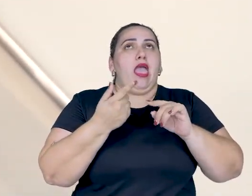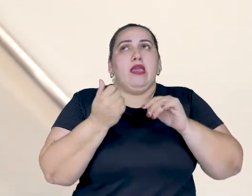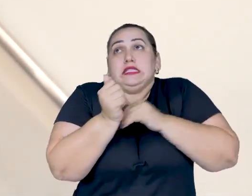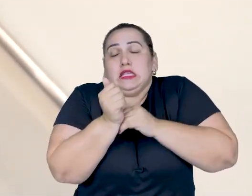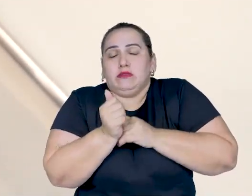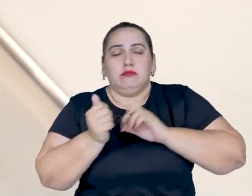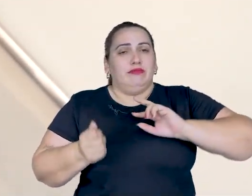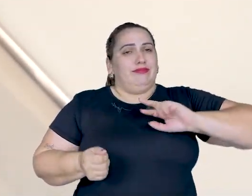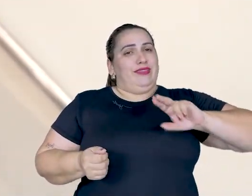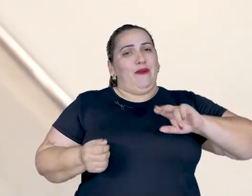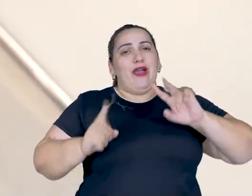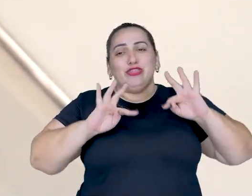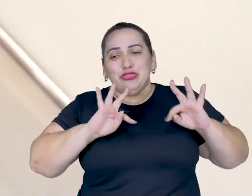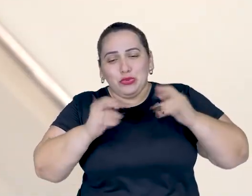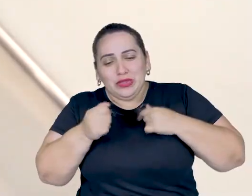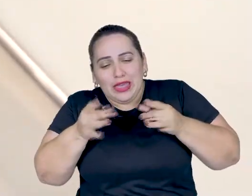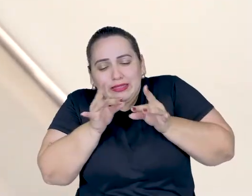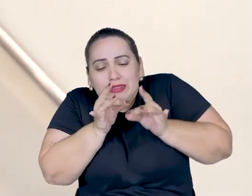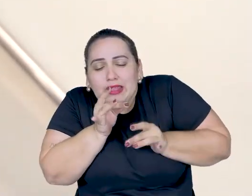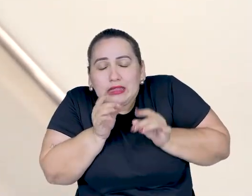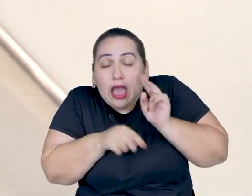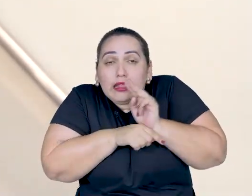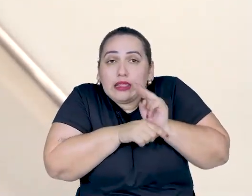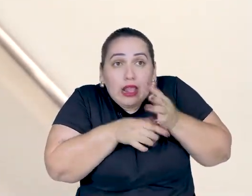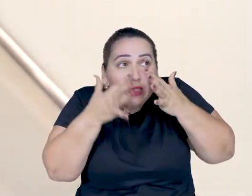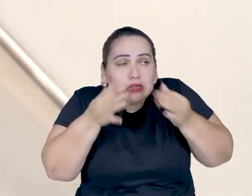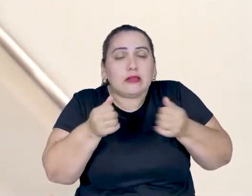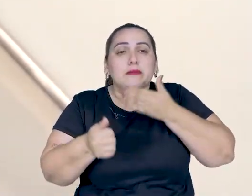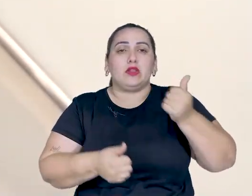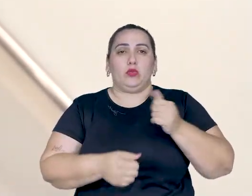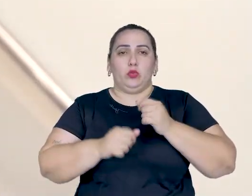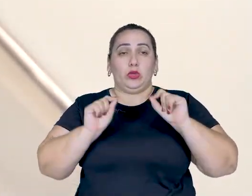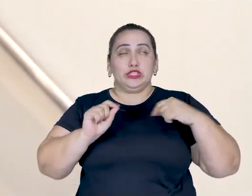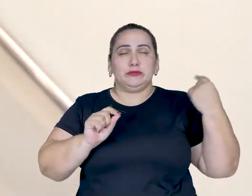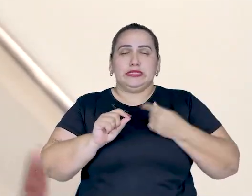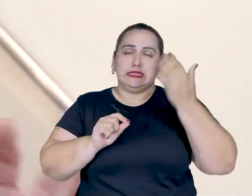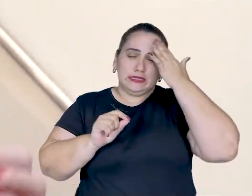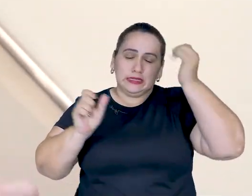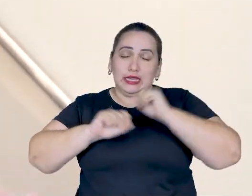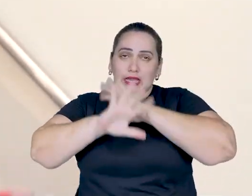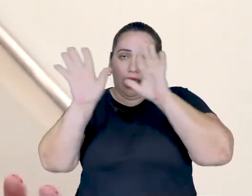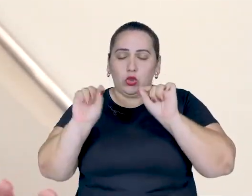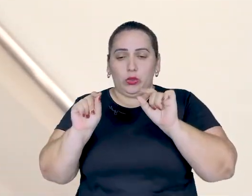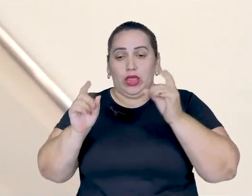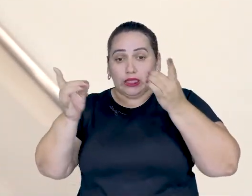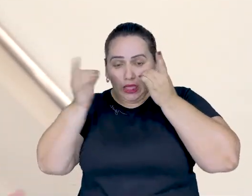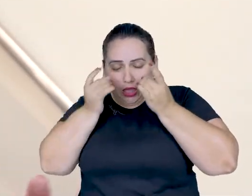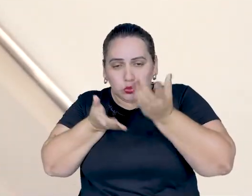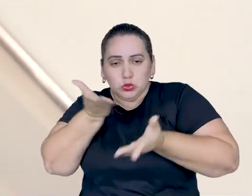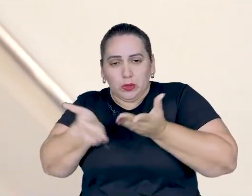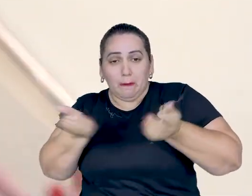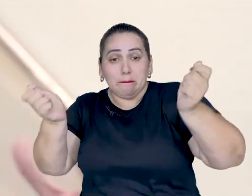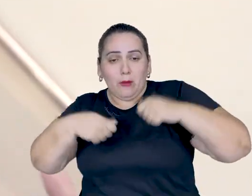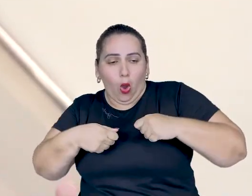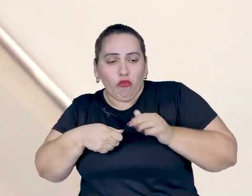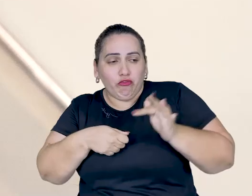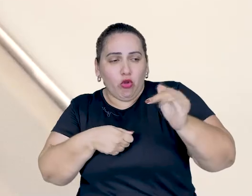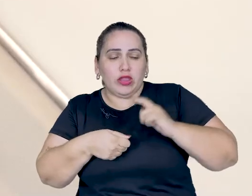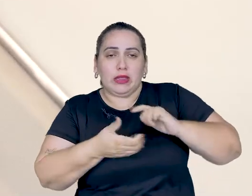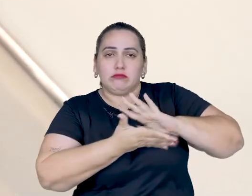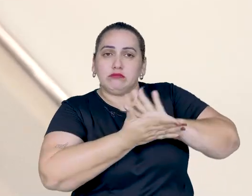Quer dizer que são sigilosos? Não necessariamente. Então, o que a gente precisa ter em mente é isso. São dados que o tratamento pode